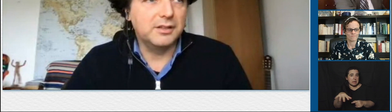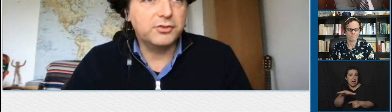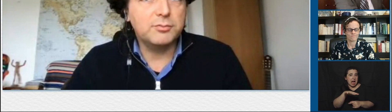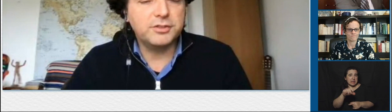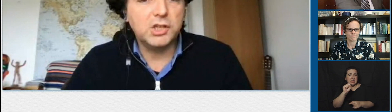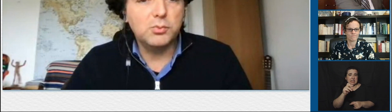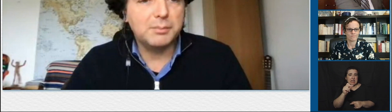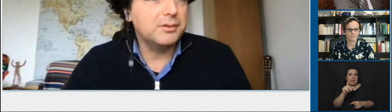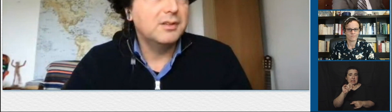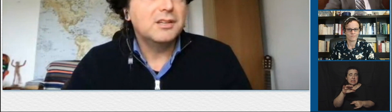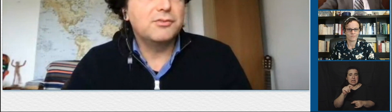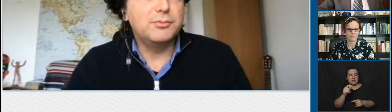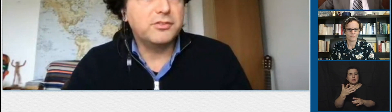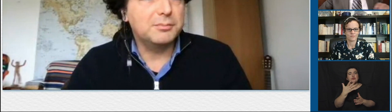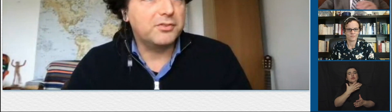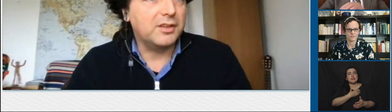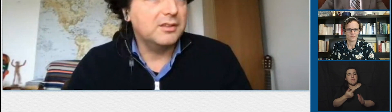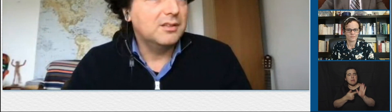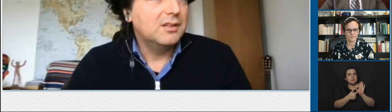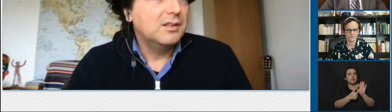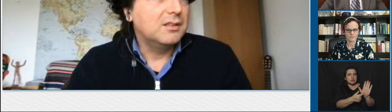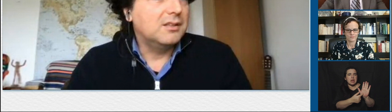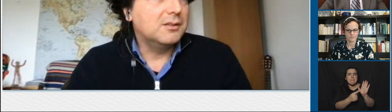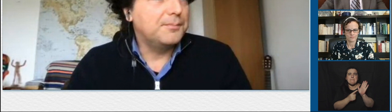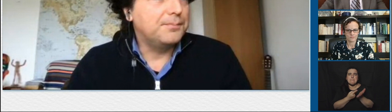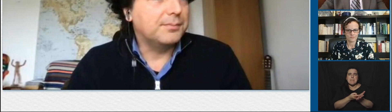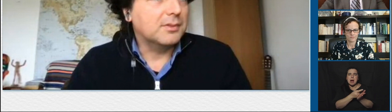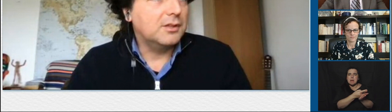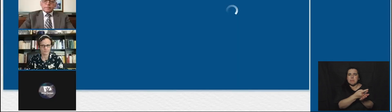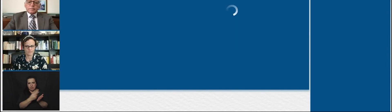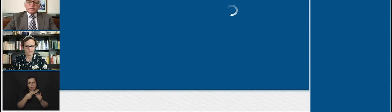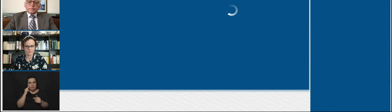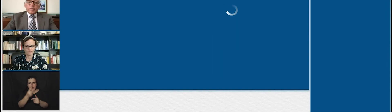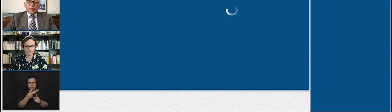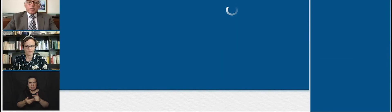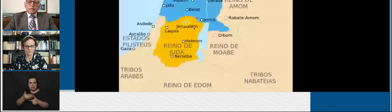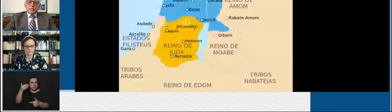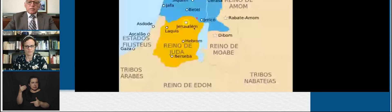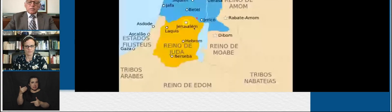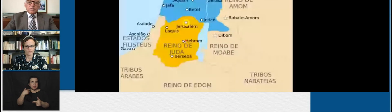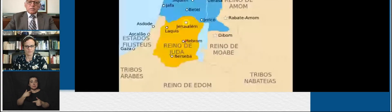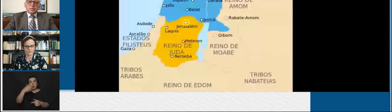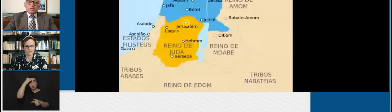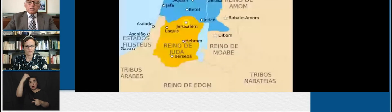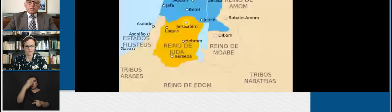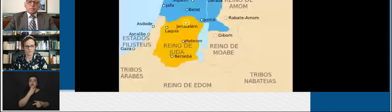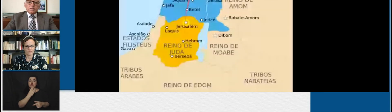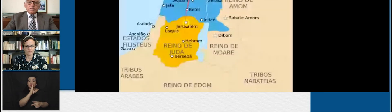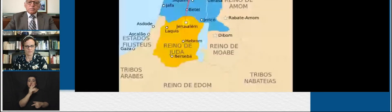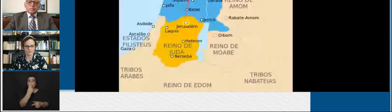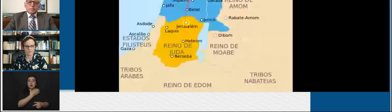da Galileia. Eu gostava de mostrar aqui o um mapa que vimos na semana passada e que onde vimos aqui, portanto, o reino de Judá e o reino de